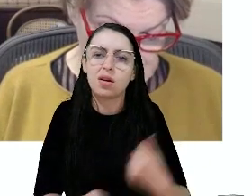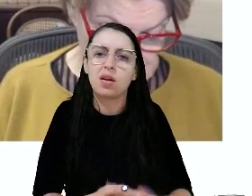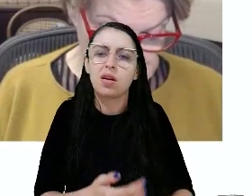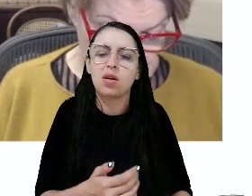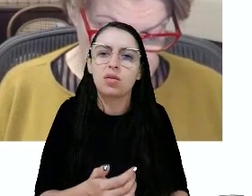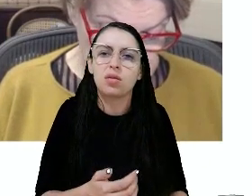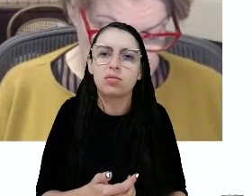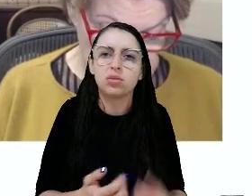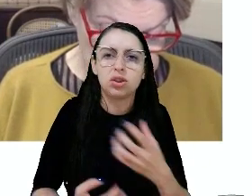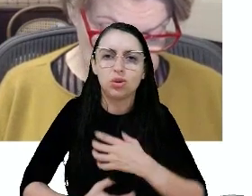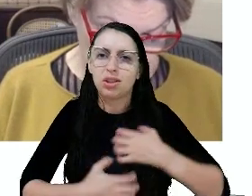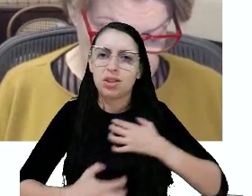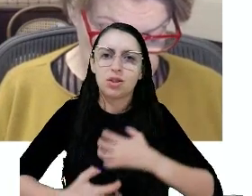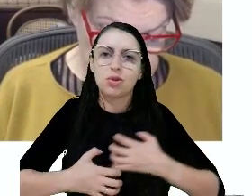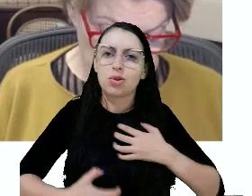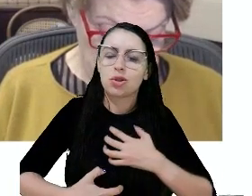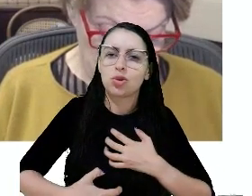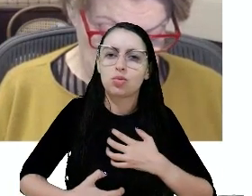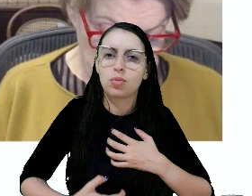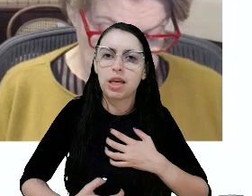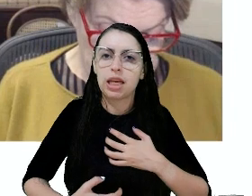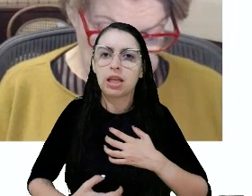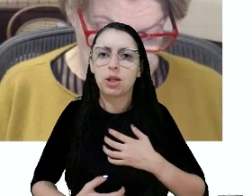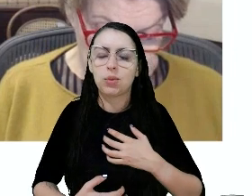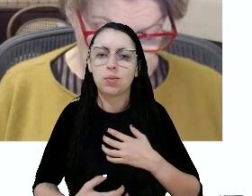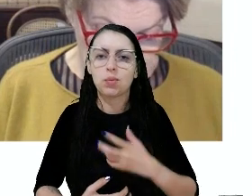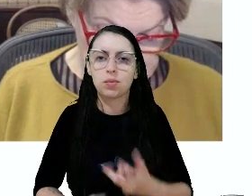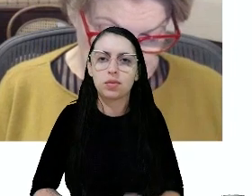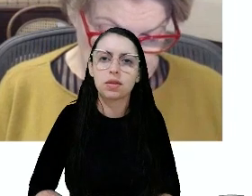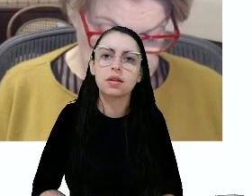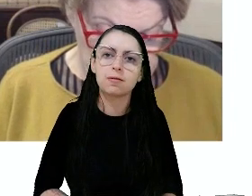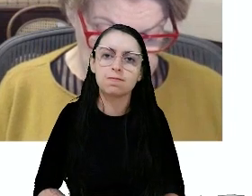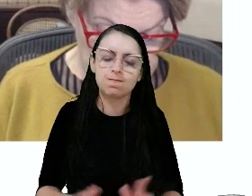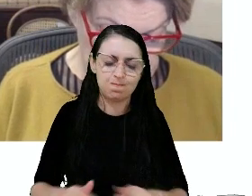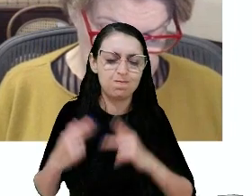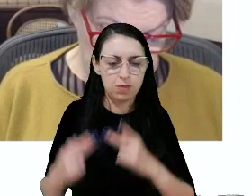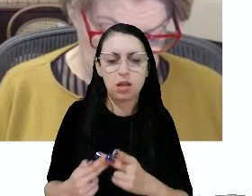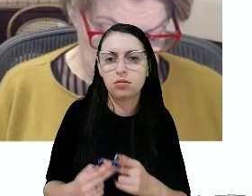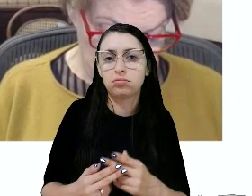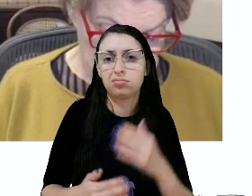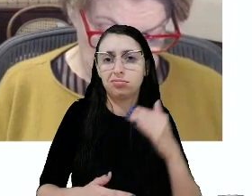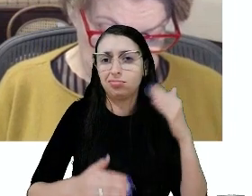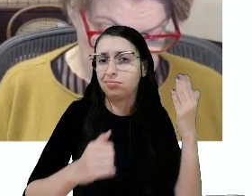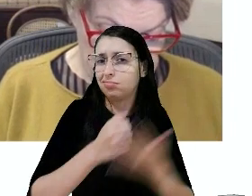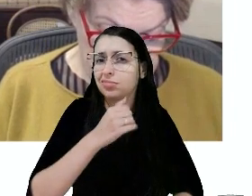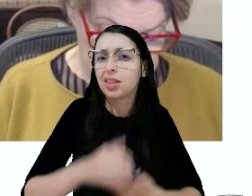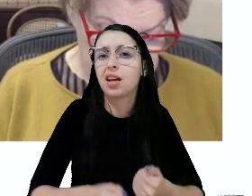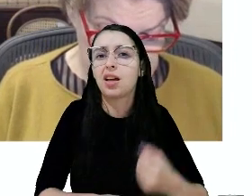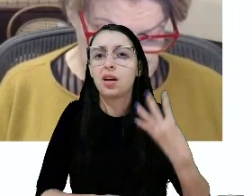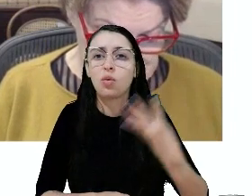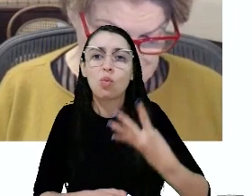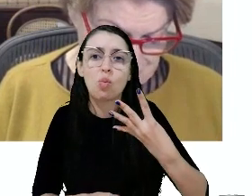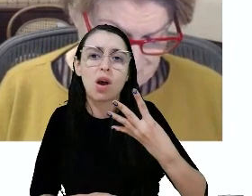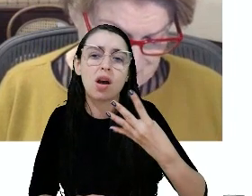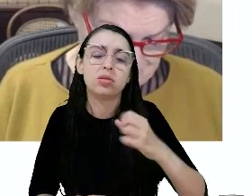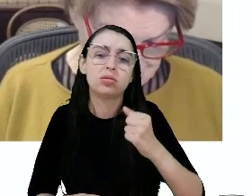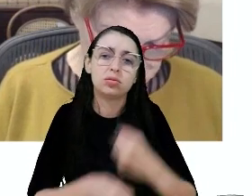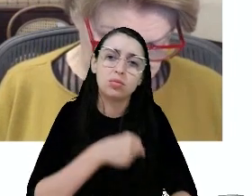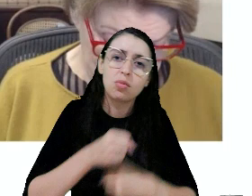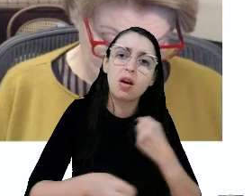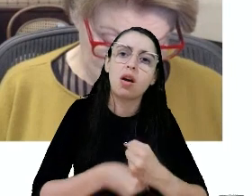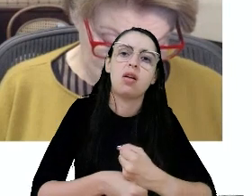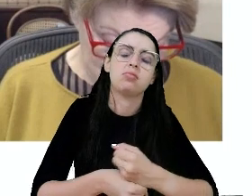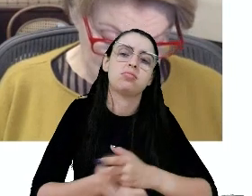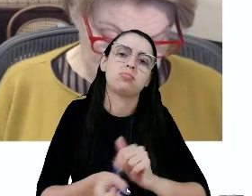meu afogamento emocional, e foi um processo de autodestruição. Depois de 4 anos desse